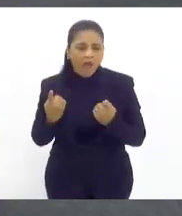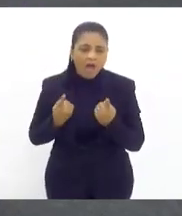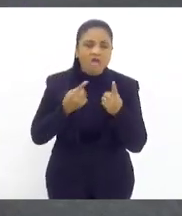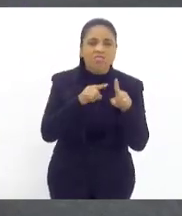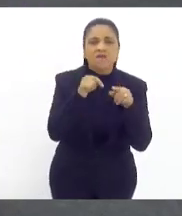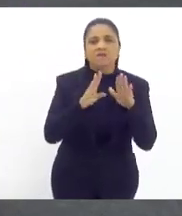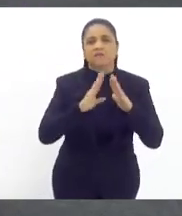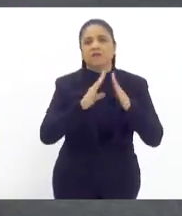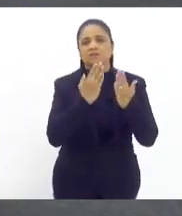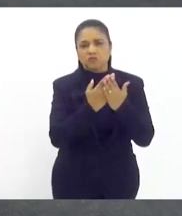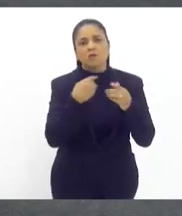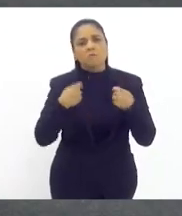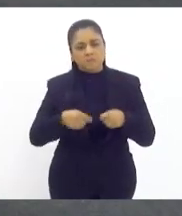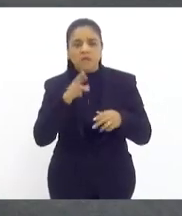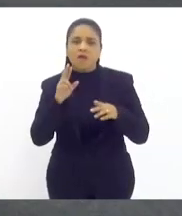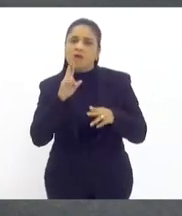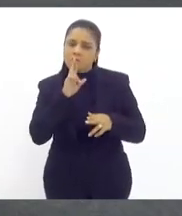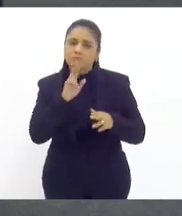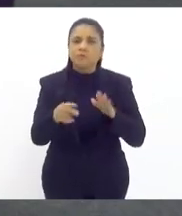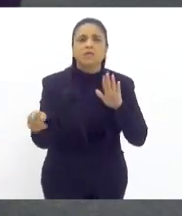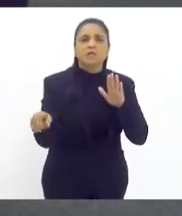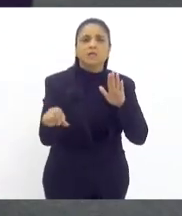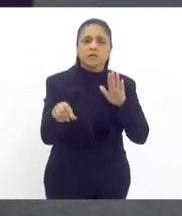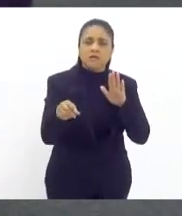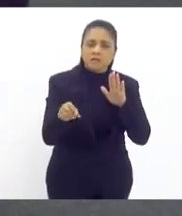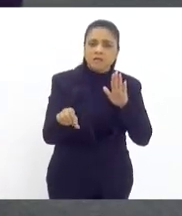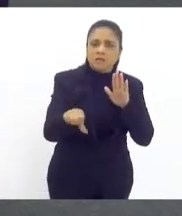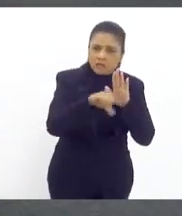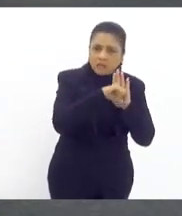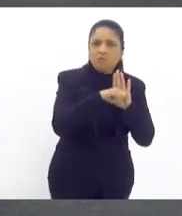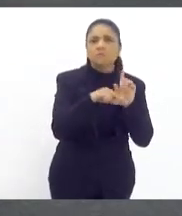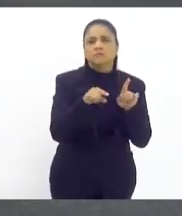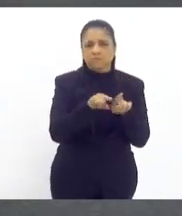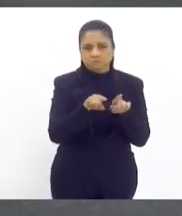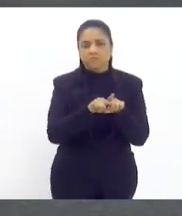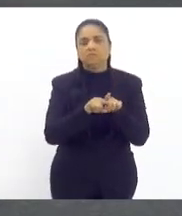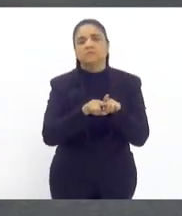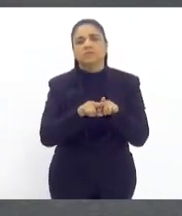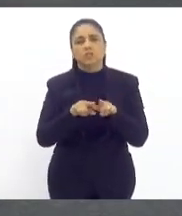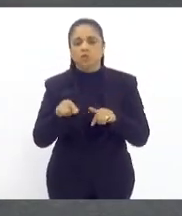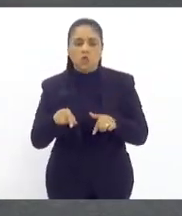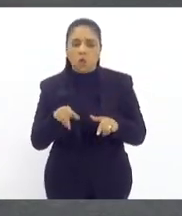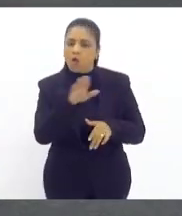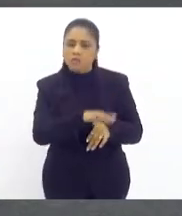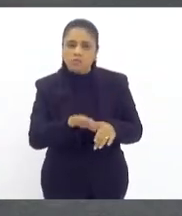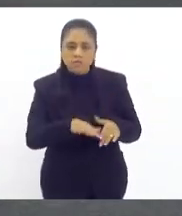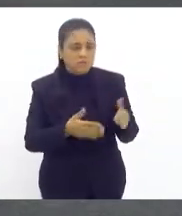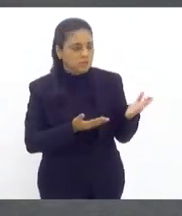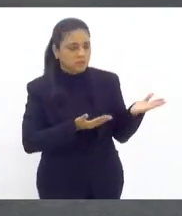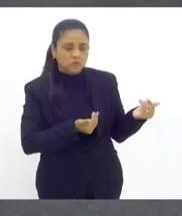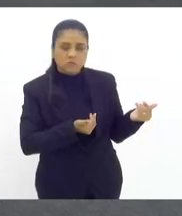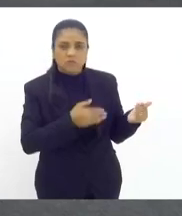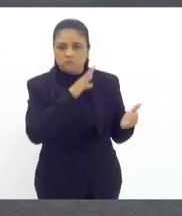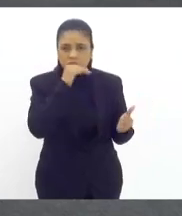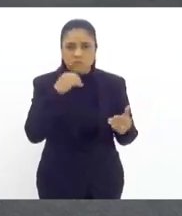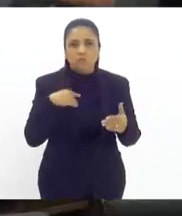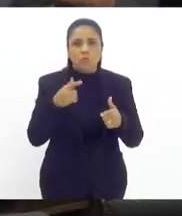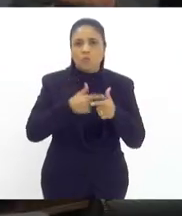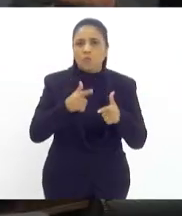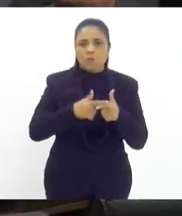grupos neonazistas esse pessoal que está fomentando a violência não as crianças e adolescentes com problemas na saúde mental